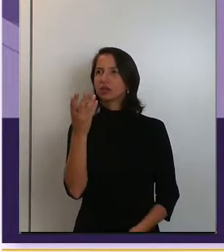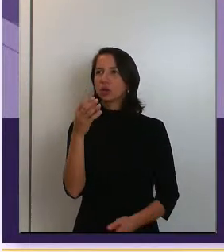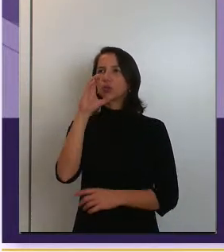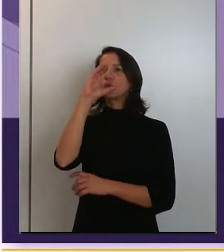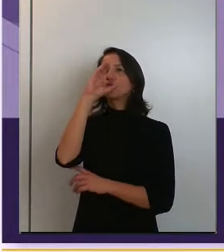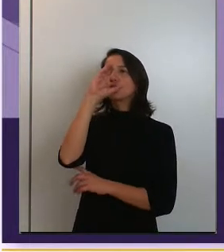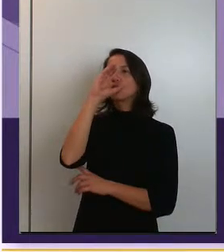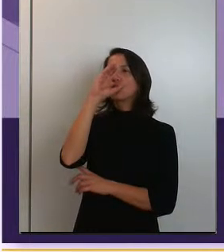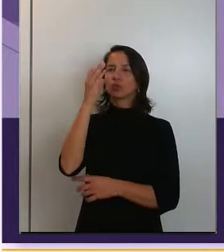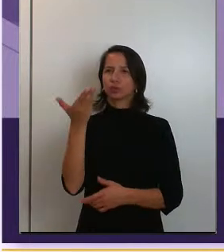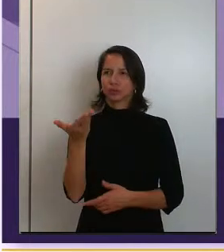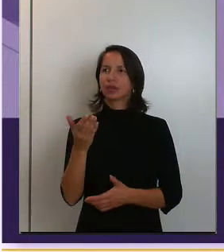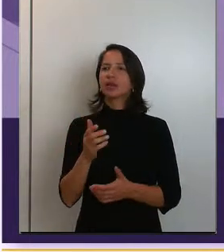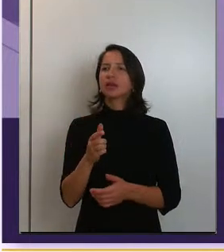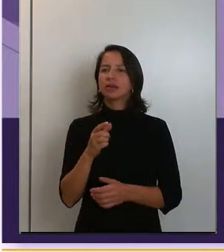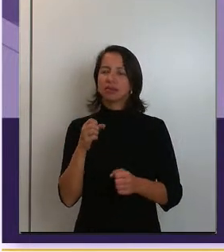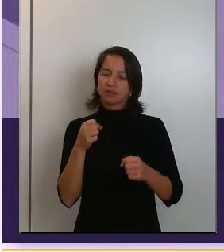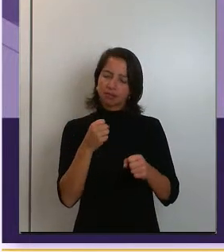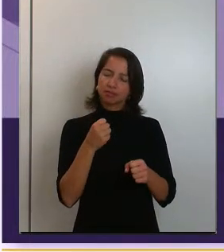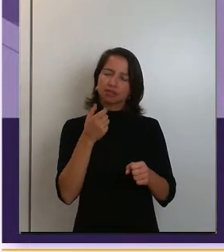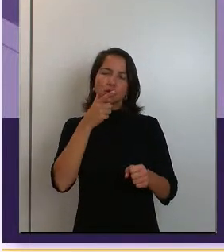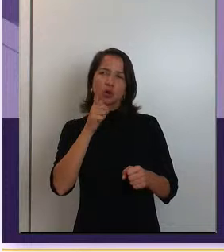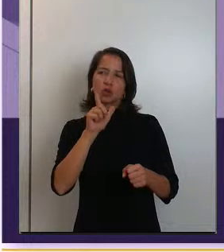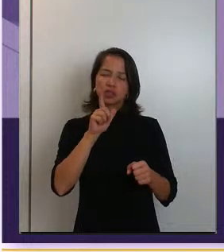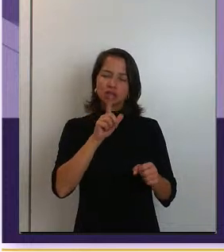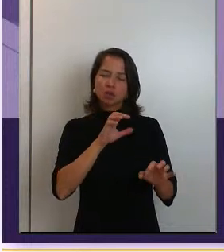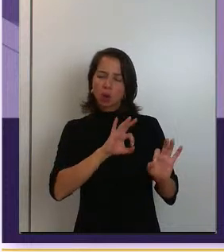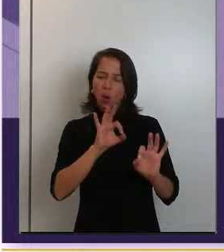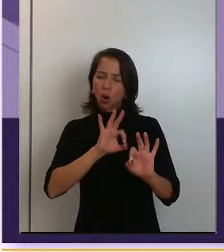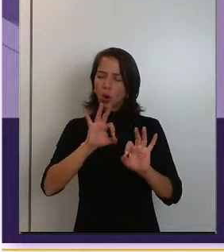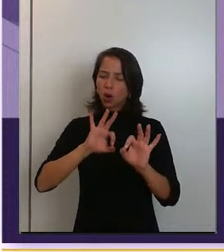uma série de indicadores em que